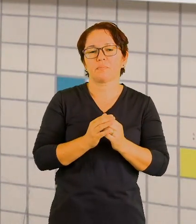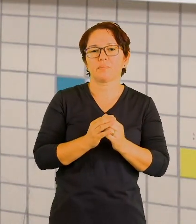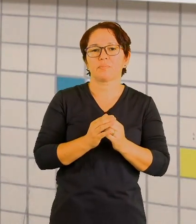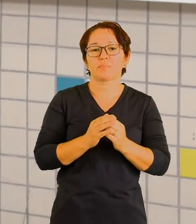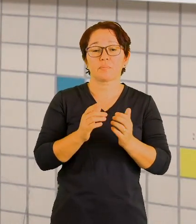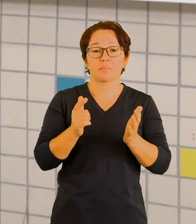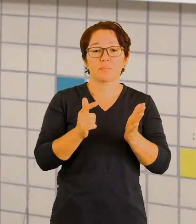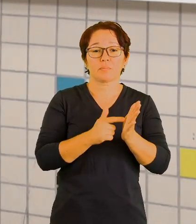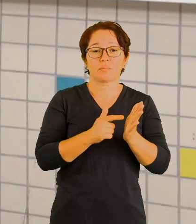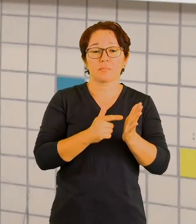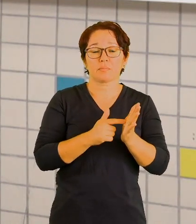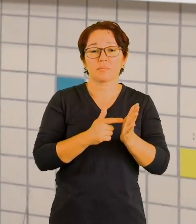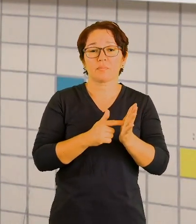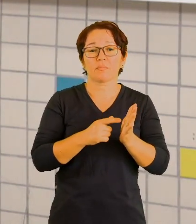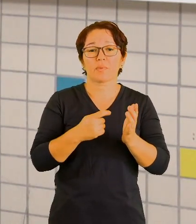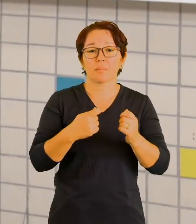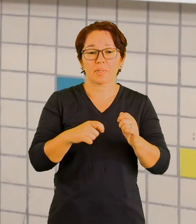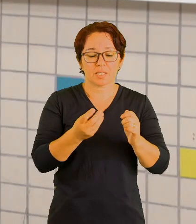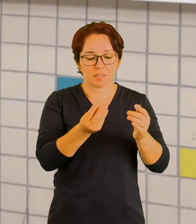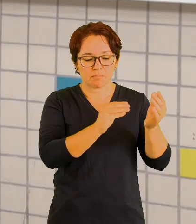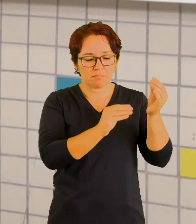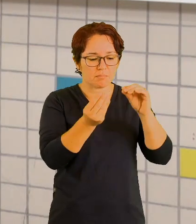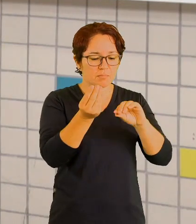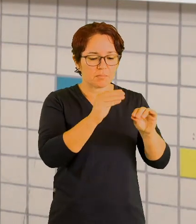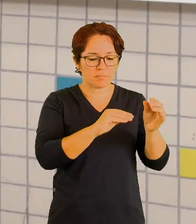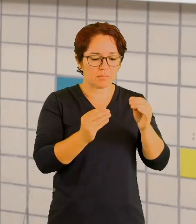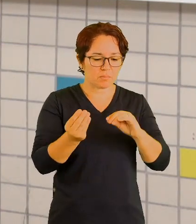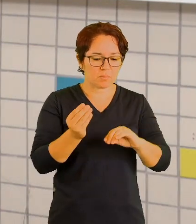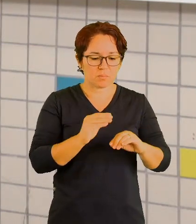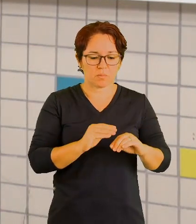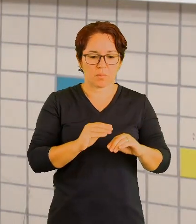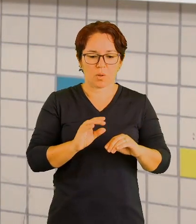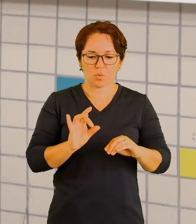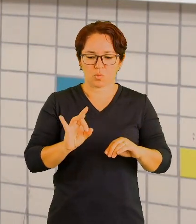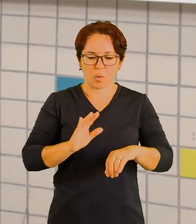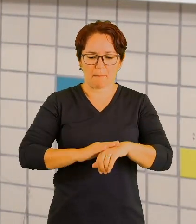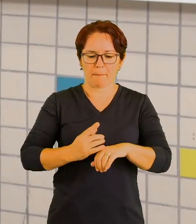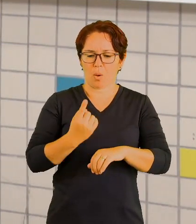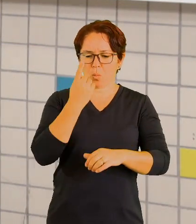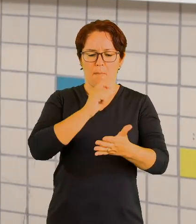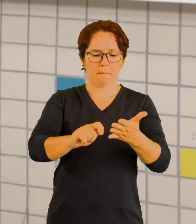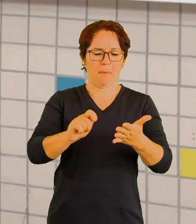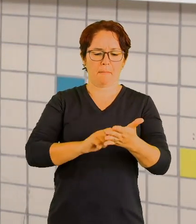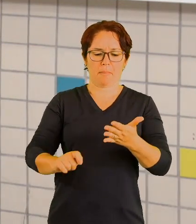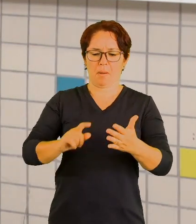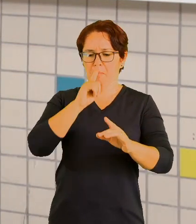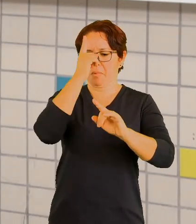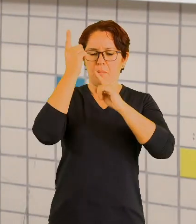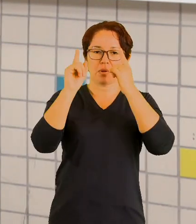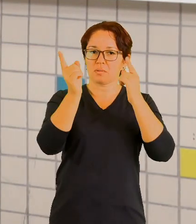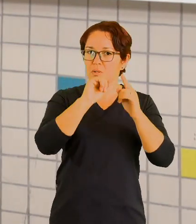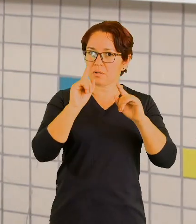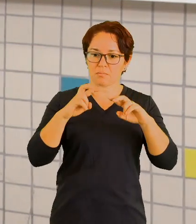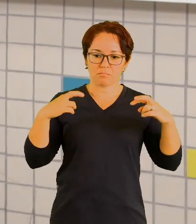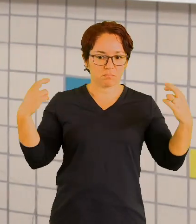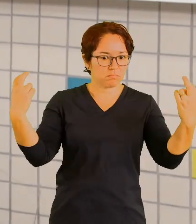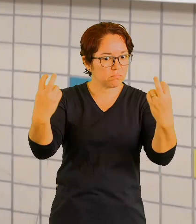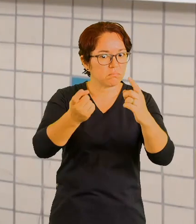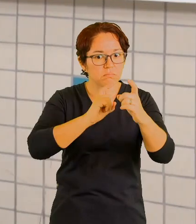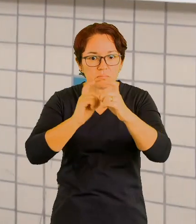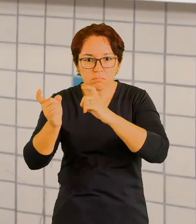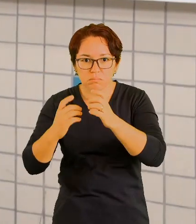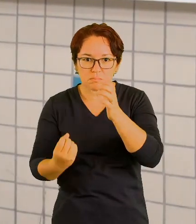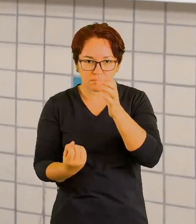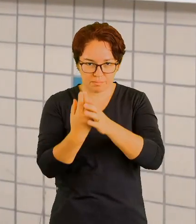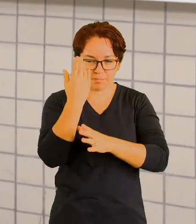Ele deve ser elaborado coletivamente. E ele é um documento socializado